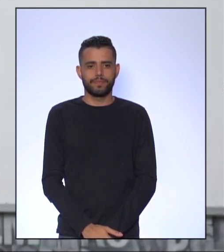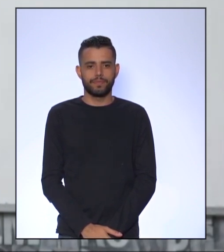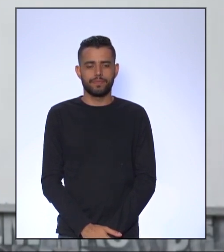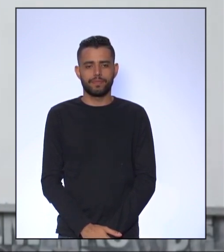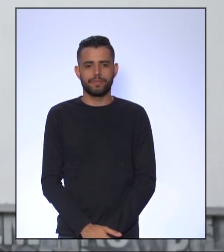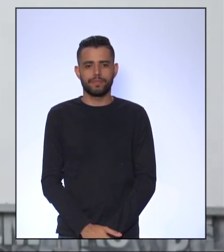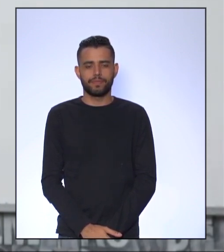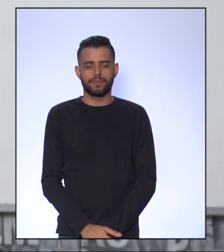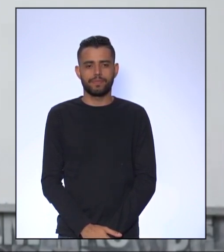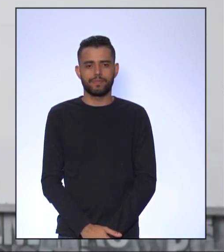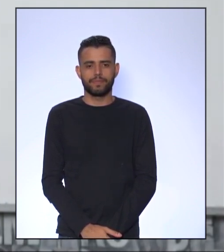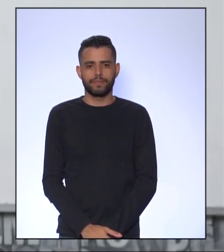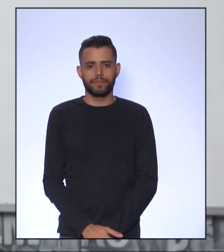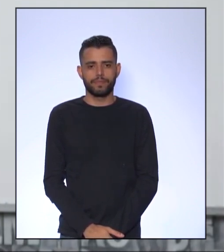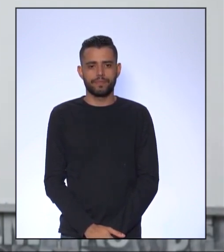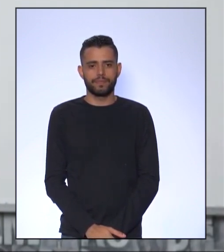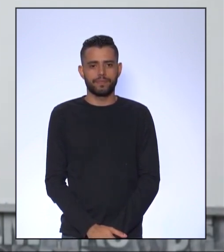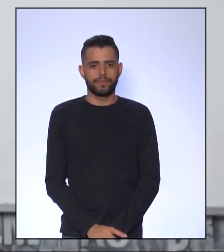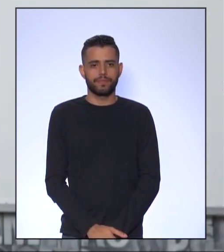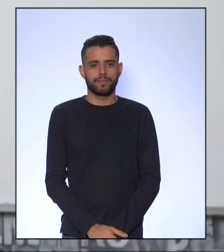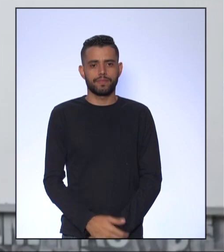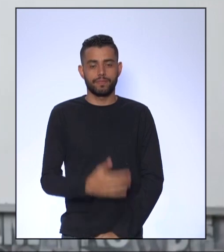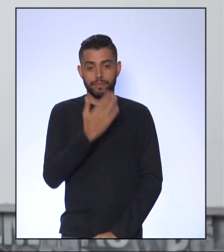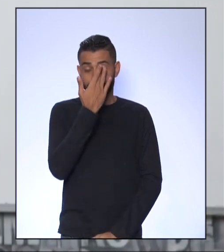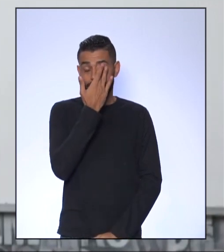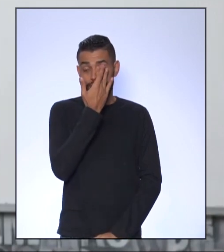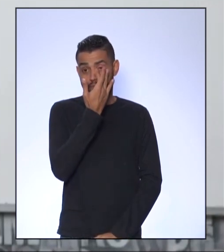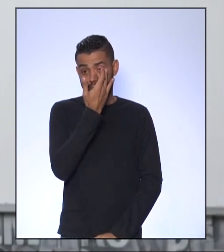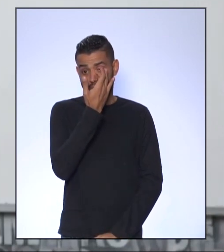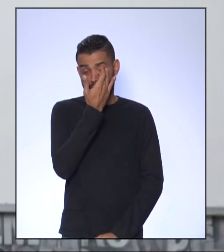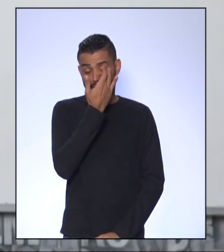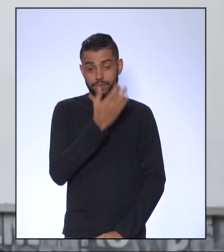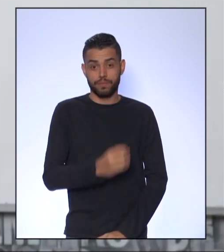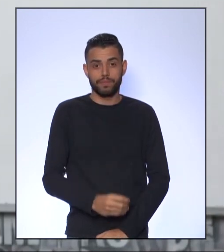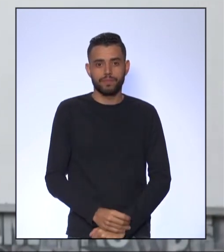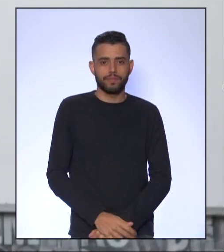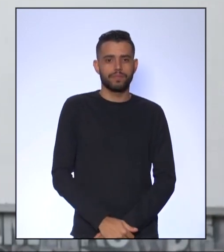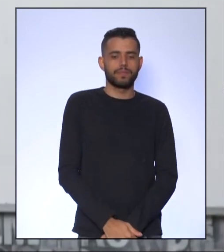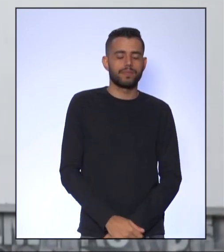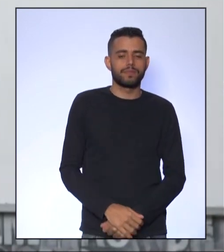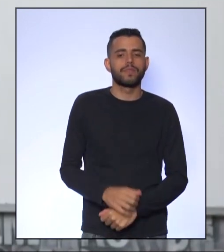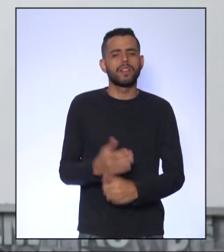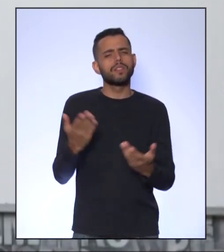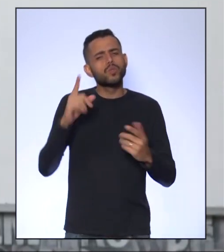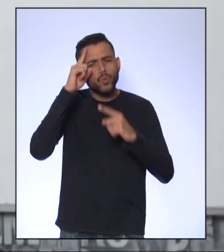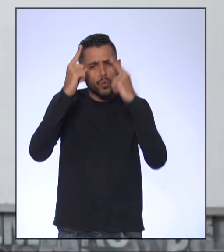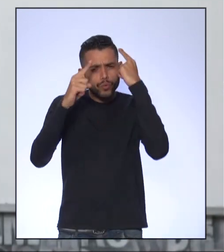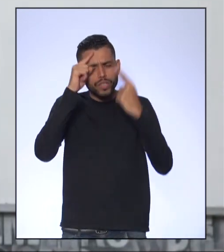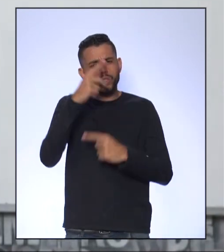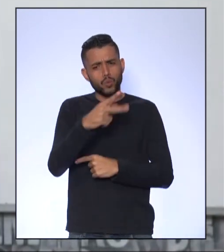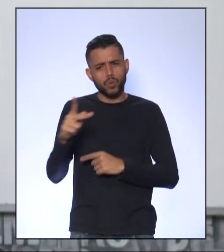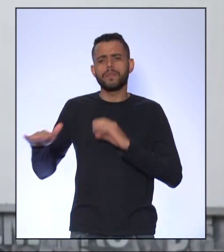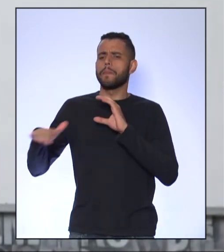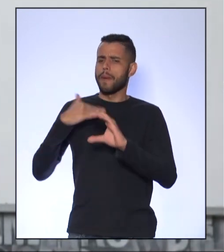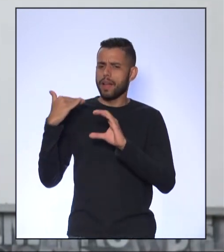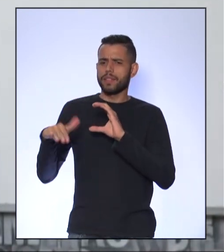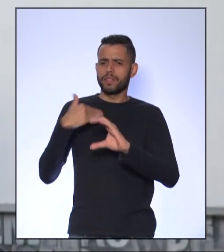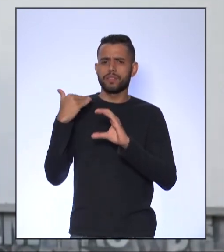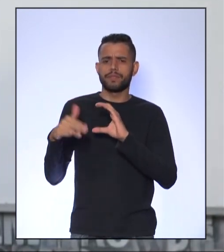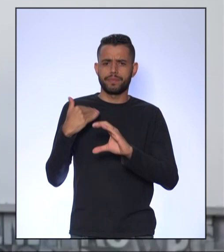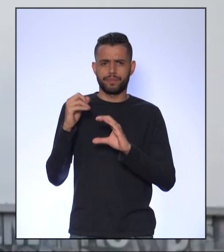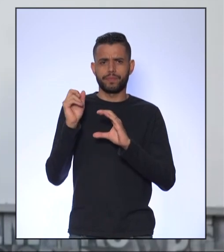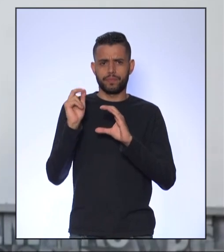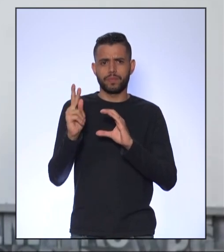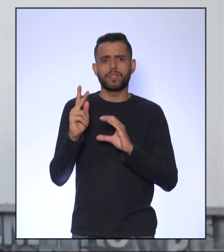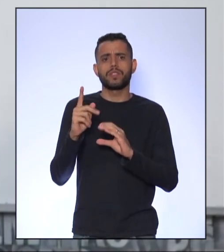para recomeçar. Galera, vá mandando as suas dúvidas, tá? Elas